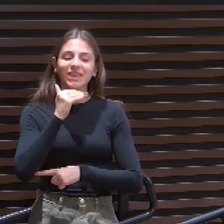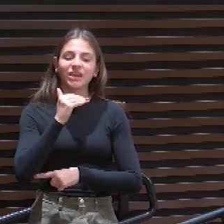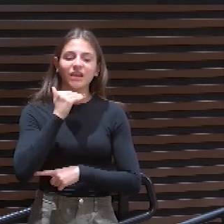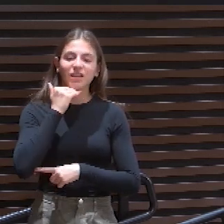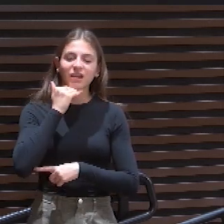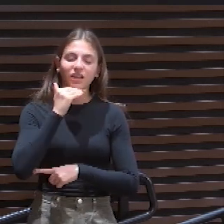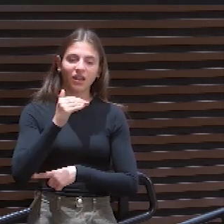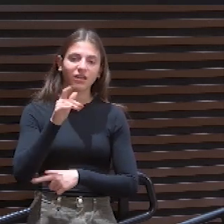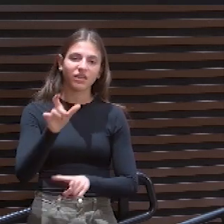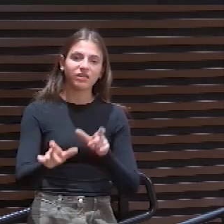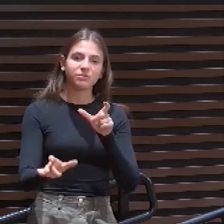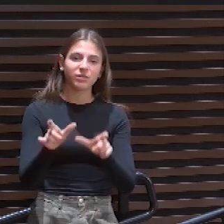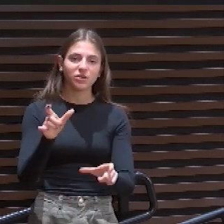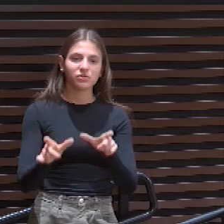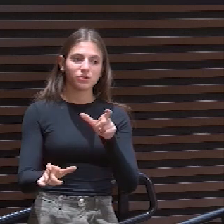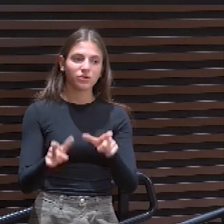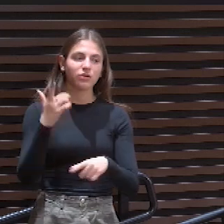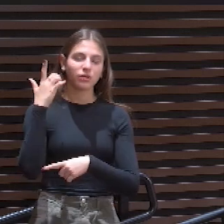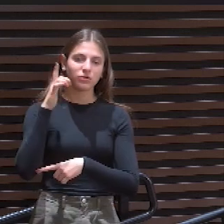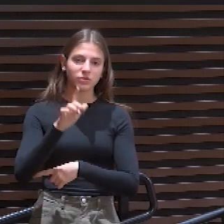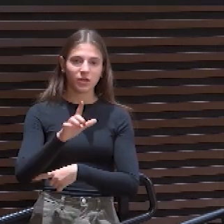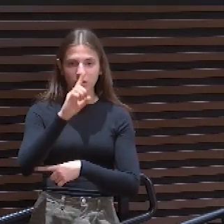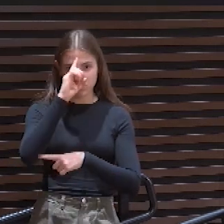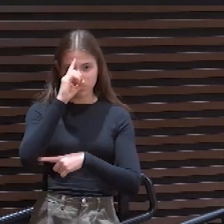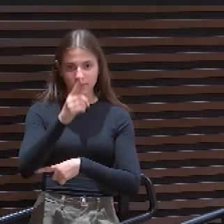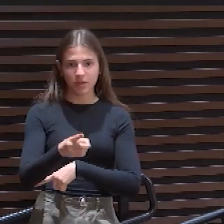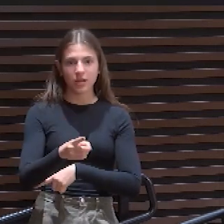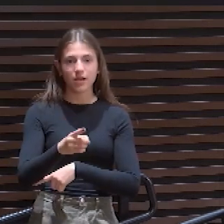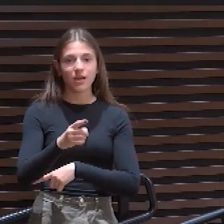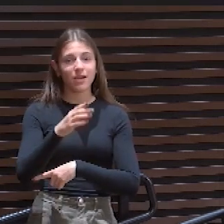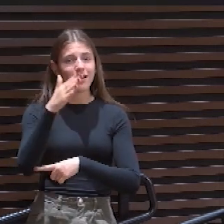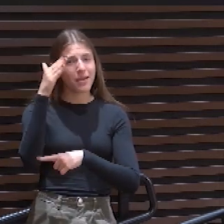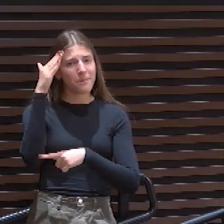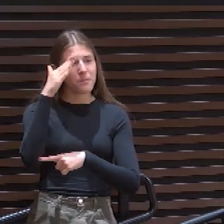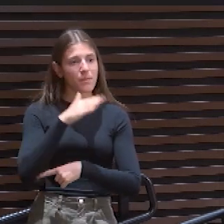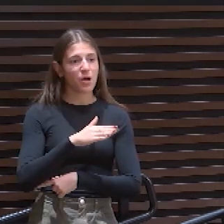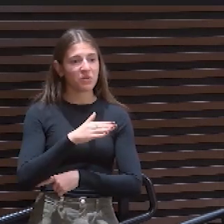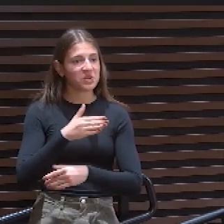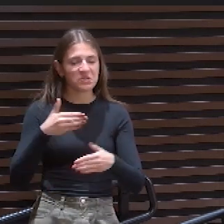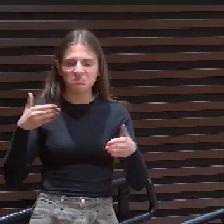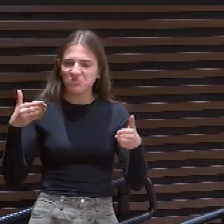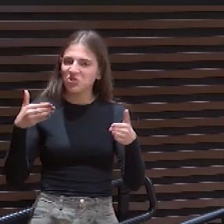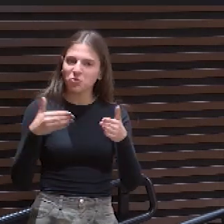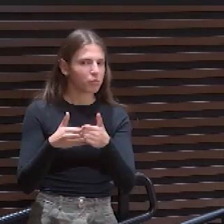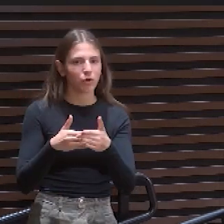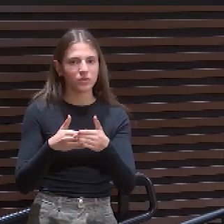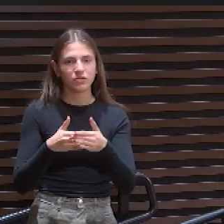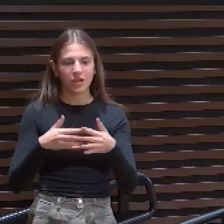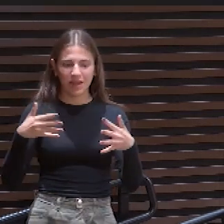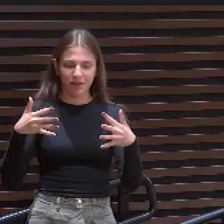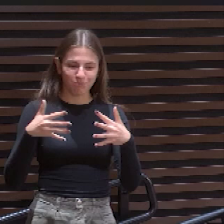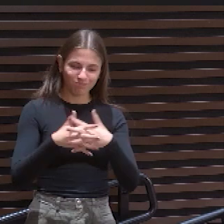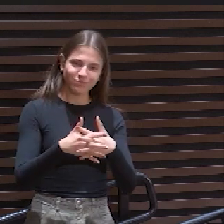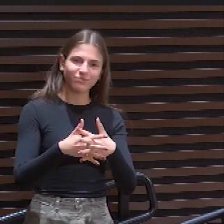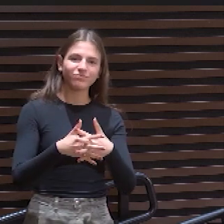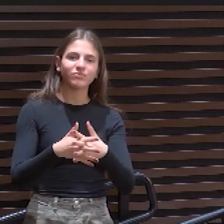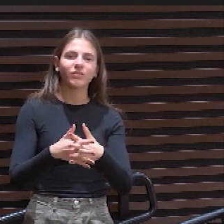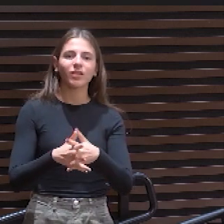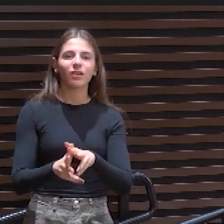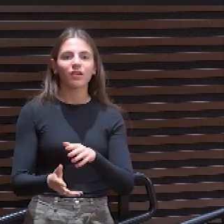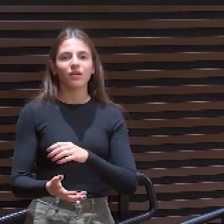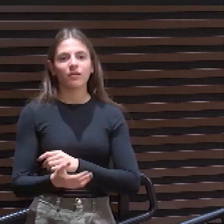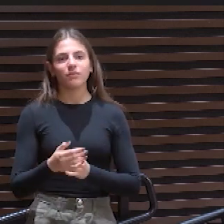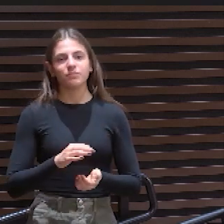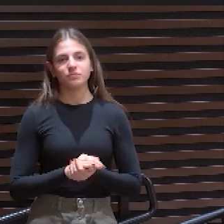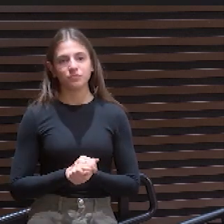é capaz de domar. É mal incontido, carregado de veneno mortífero. Com